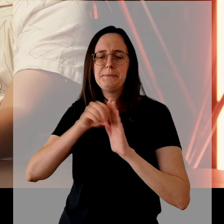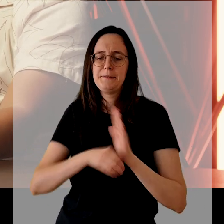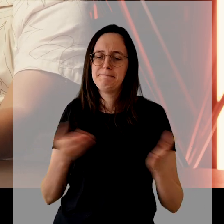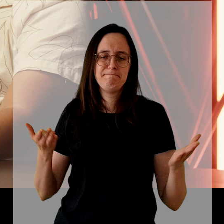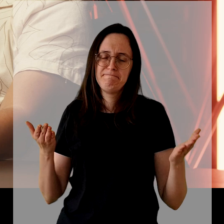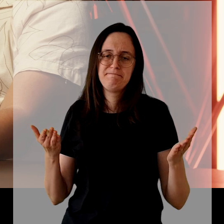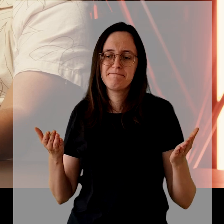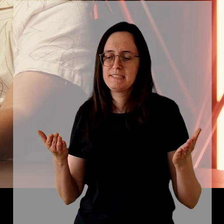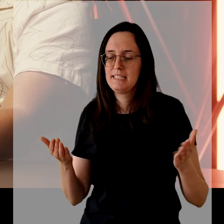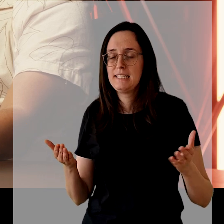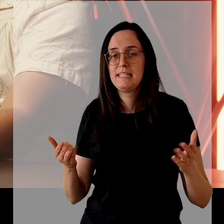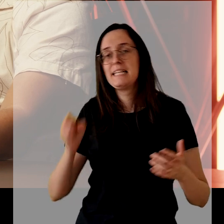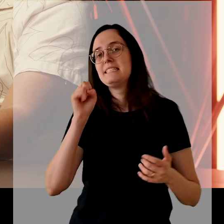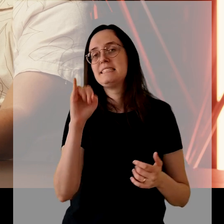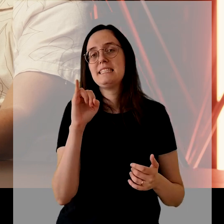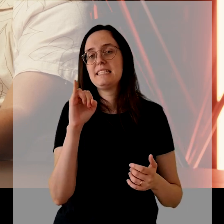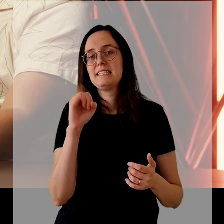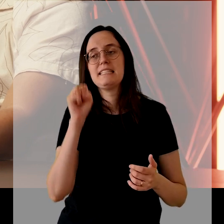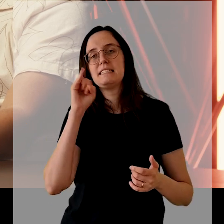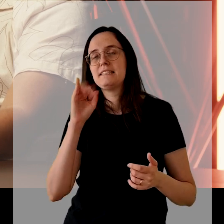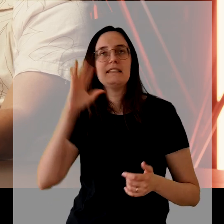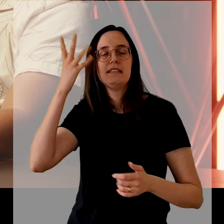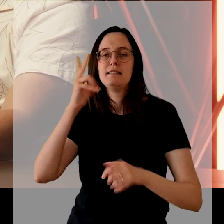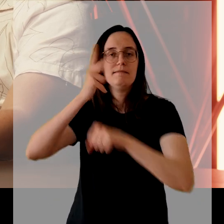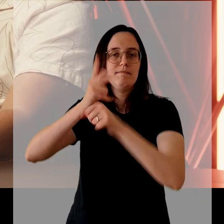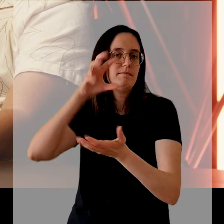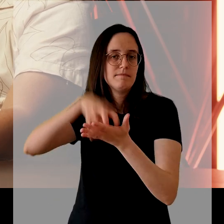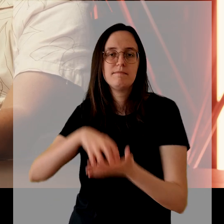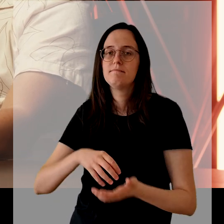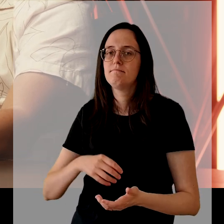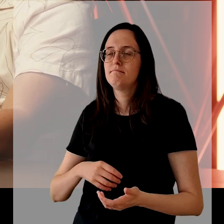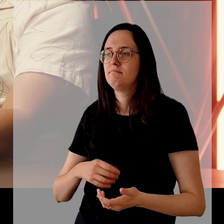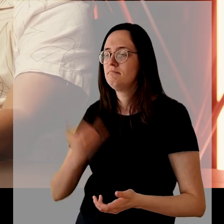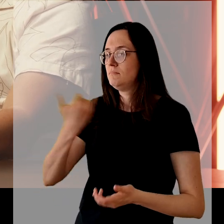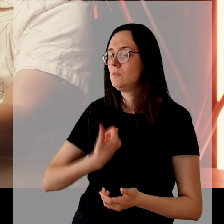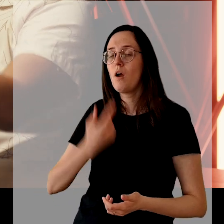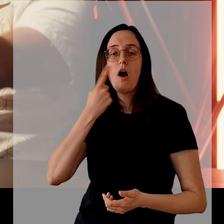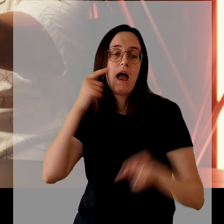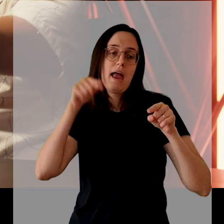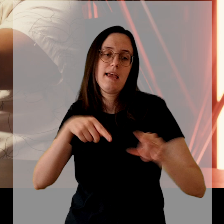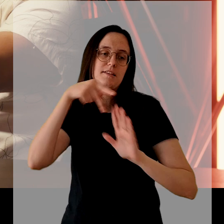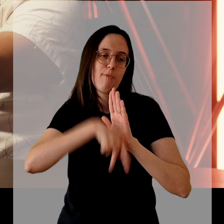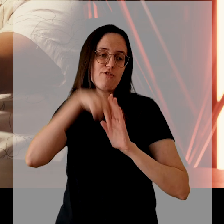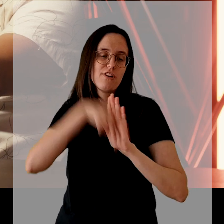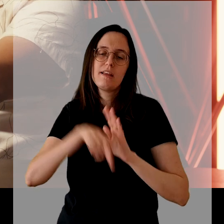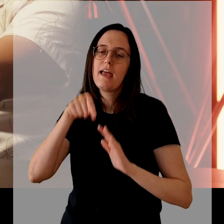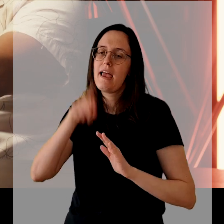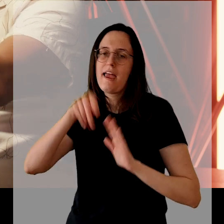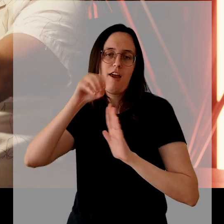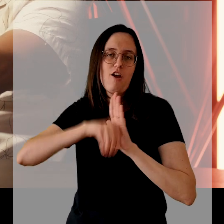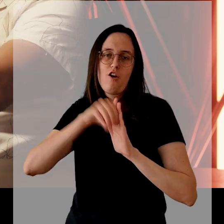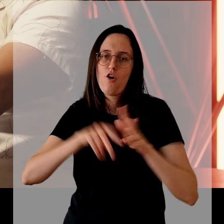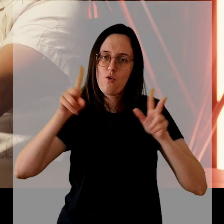que, se uma produtora chegasse para mim e dissesse que ia fazer esse projeto com